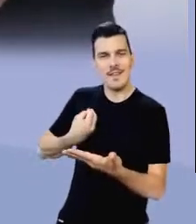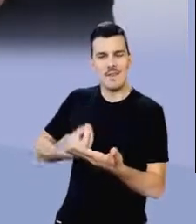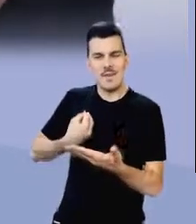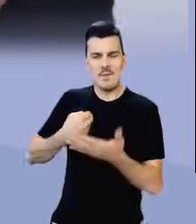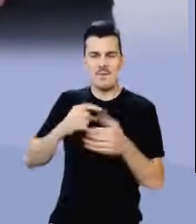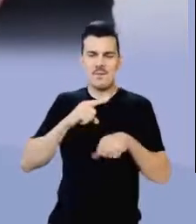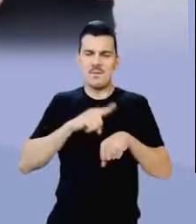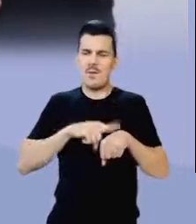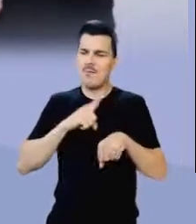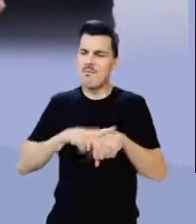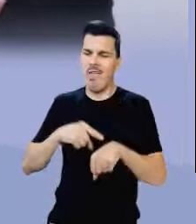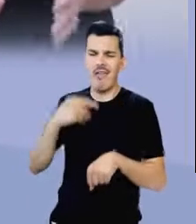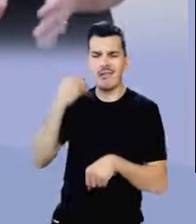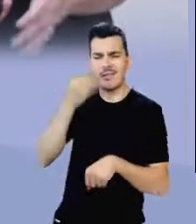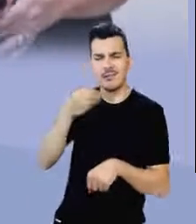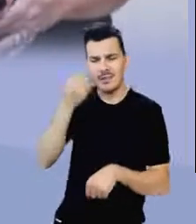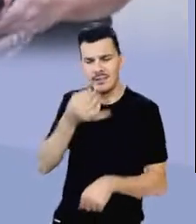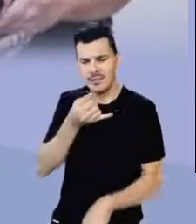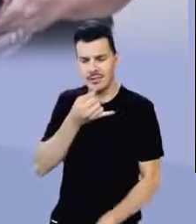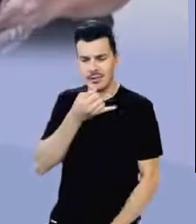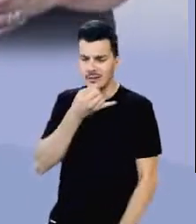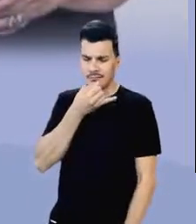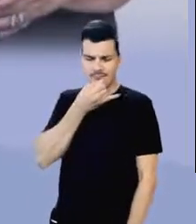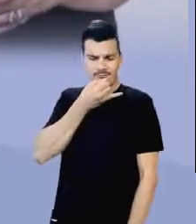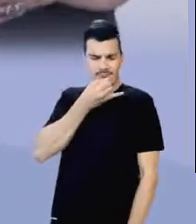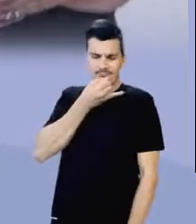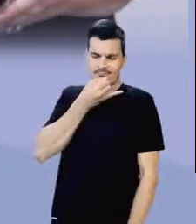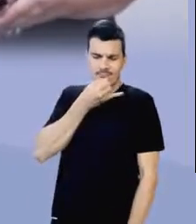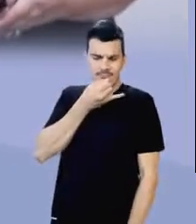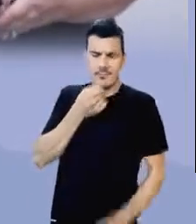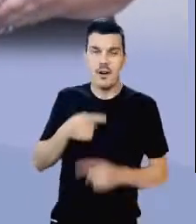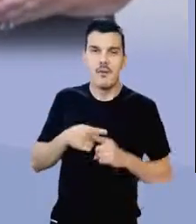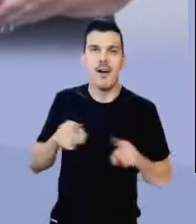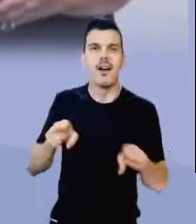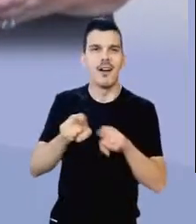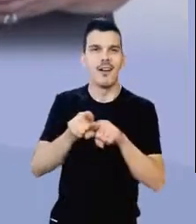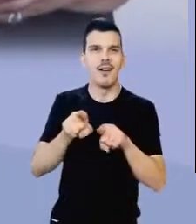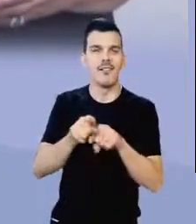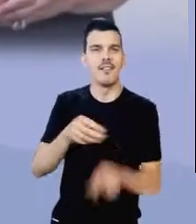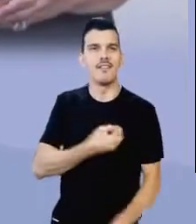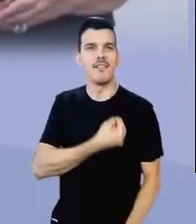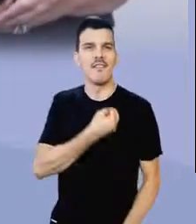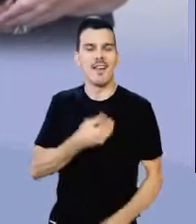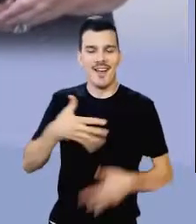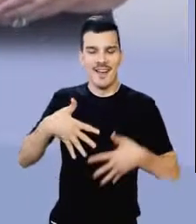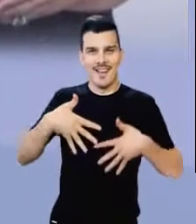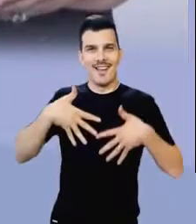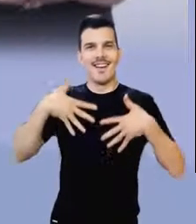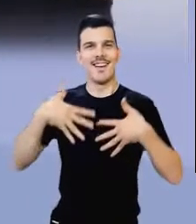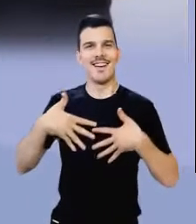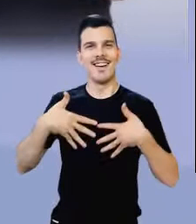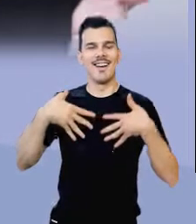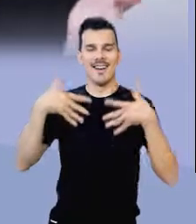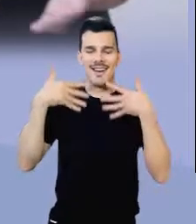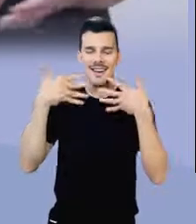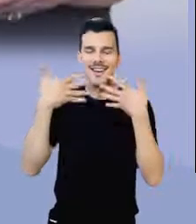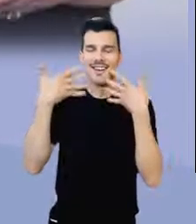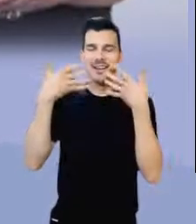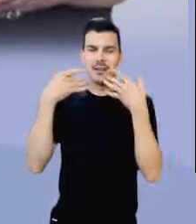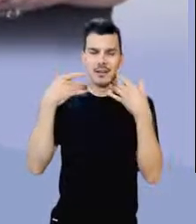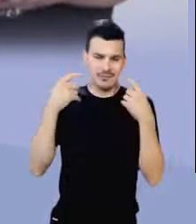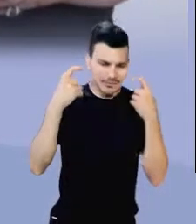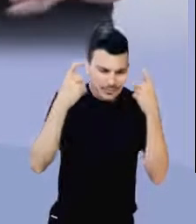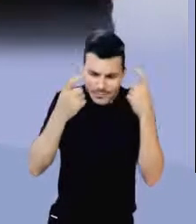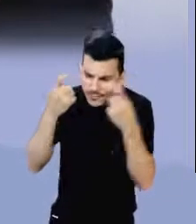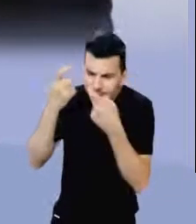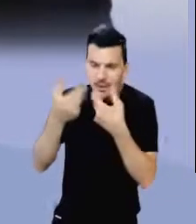momentos e experiências muito tristes, mas também vivenciou alegrias,